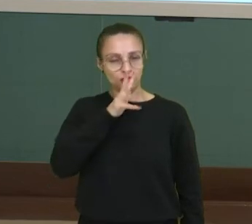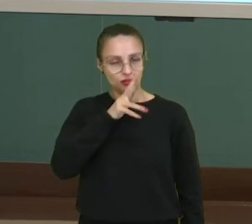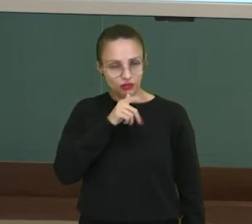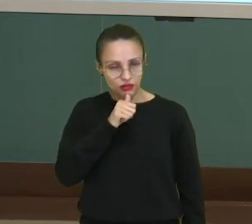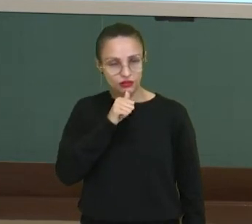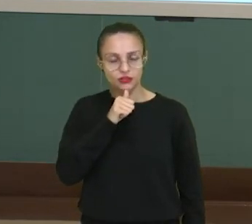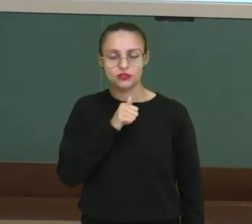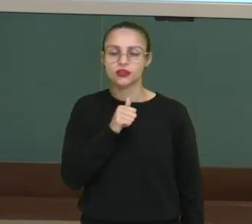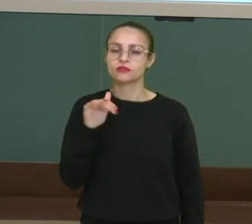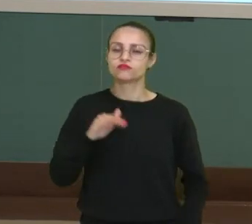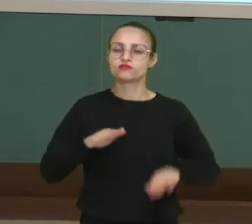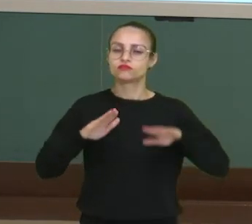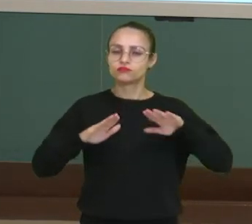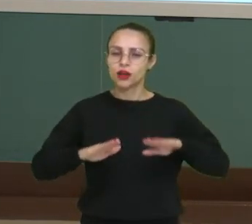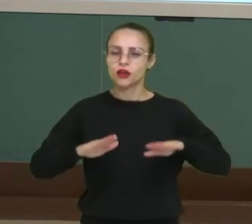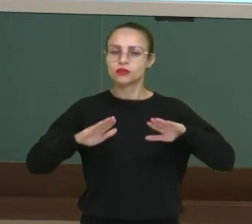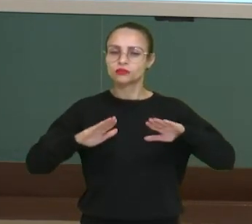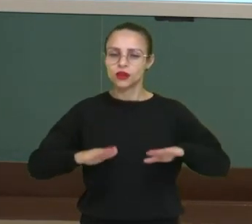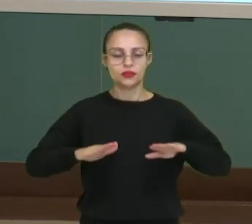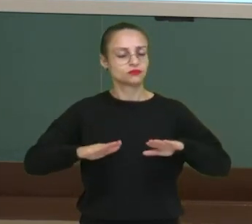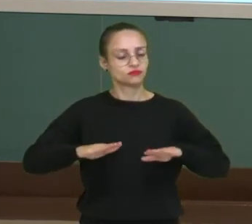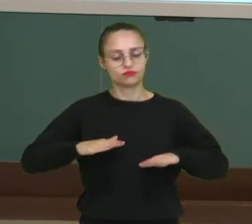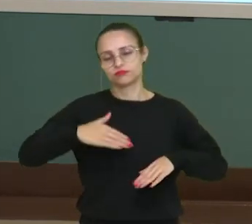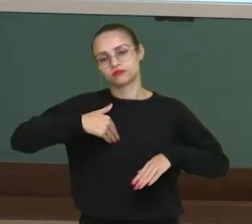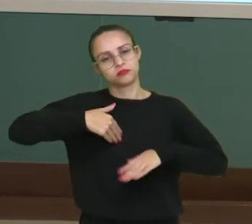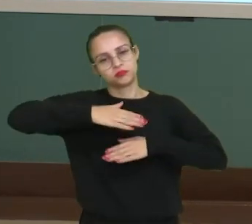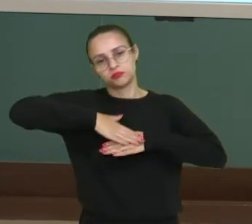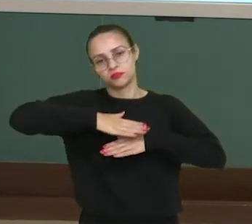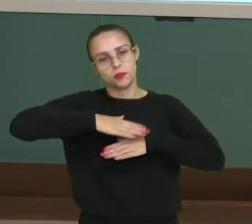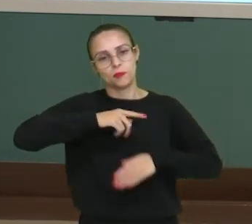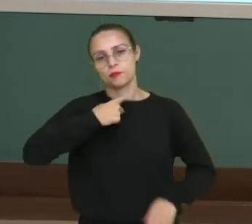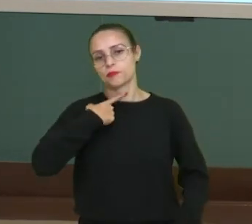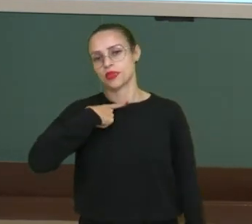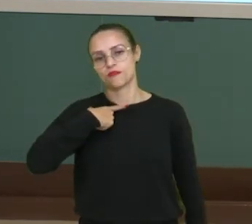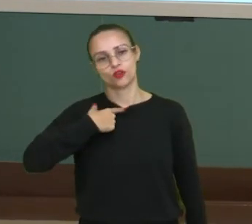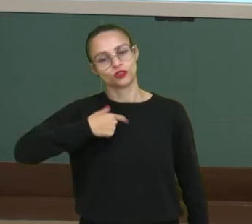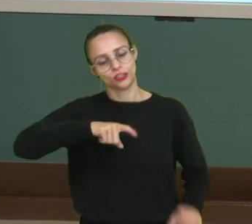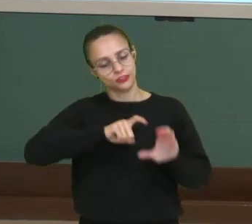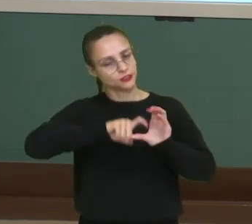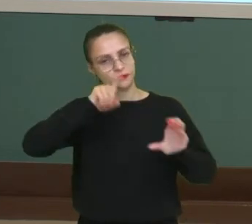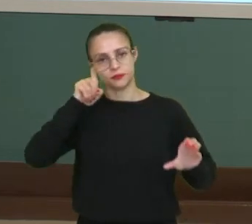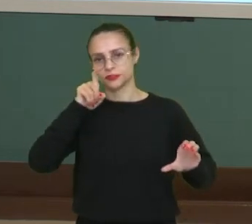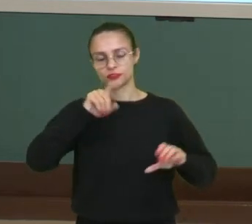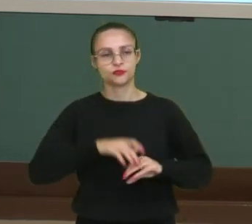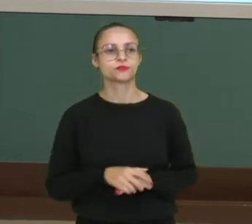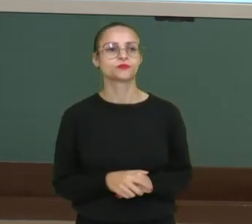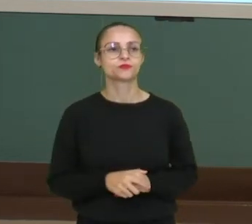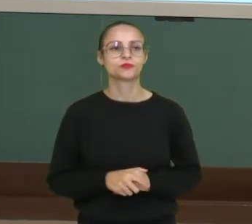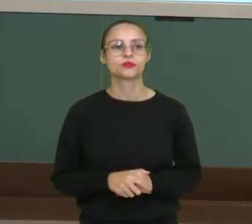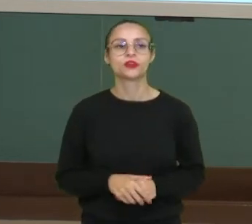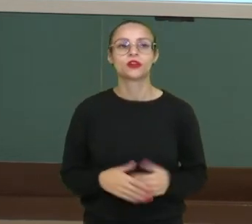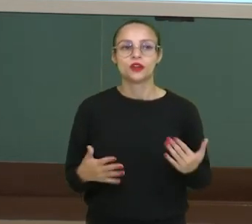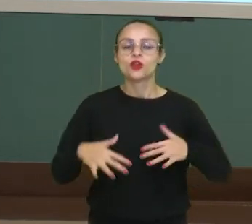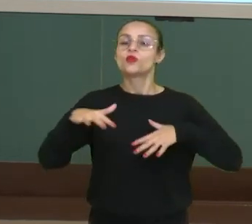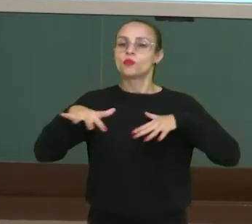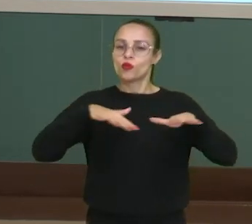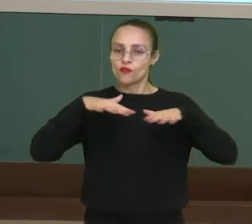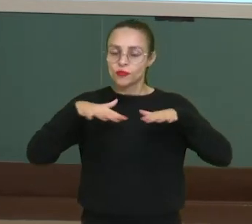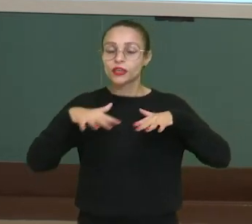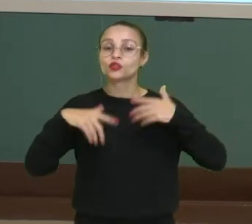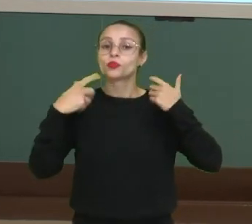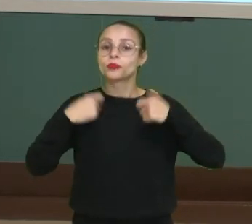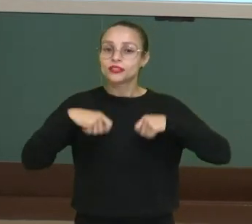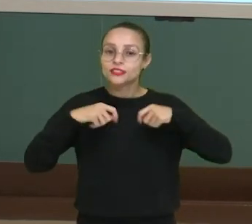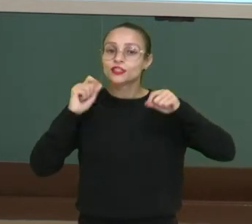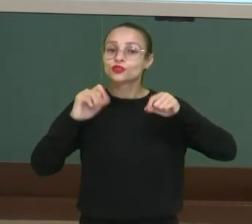mais devagar e involuntária, também não depende da minha vontade. O movimento depende então do quê?